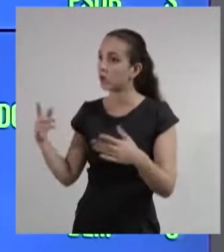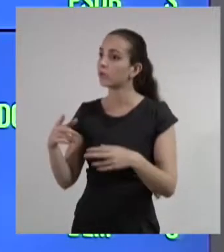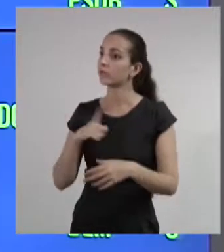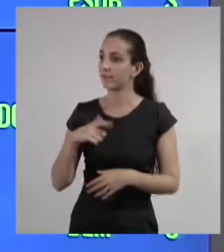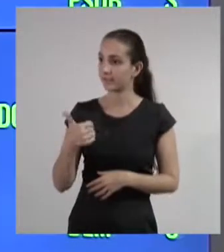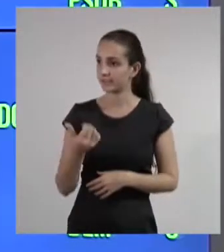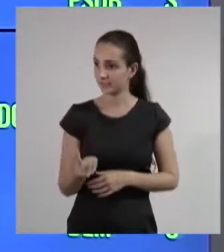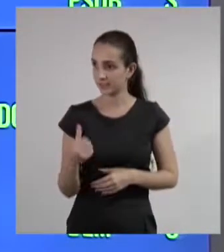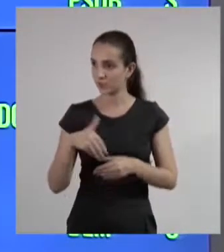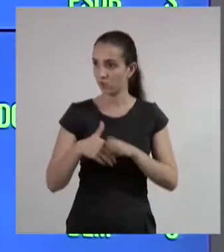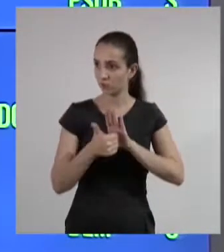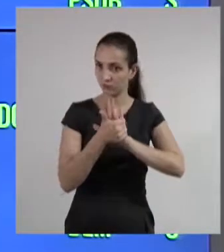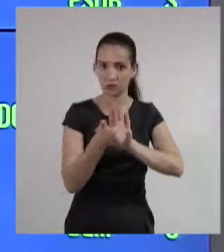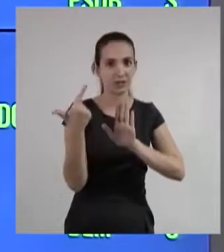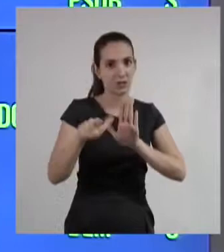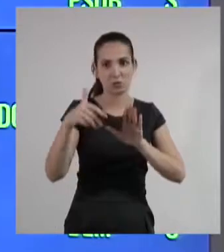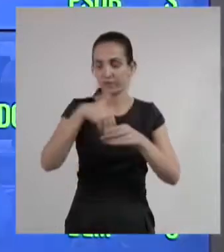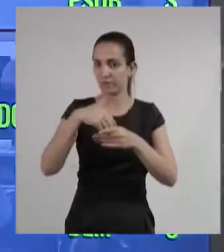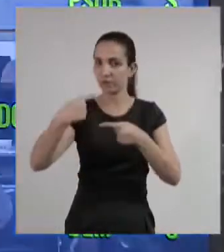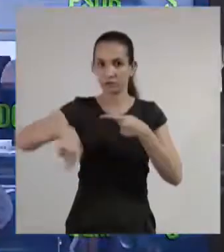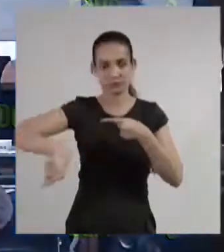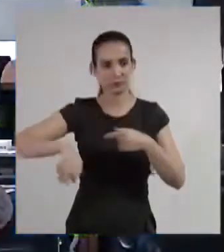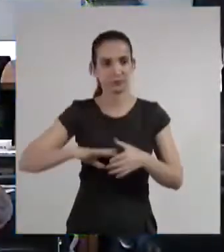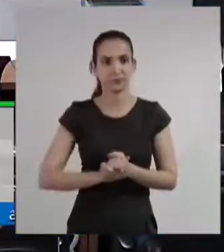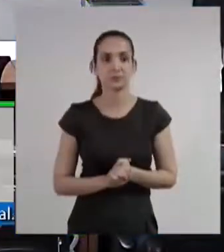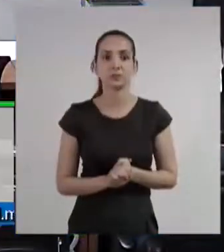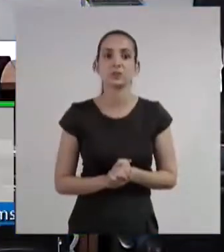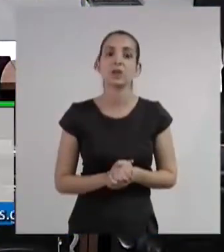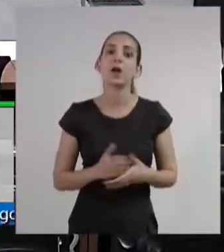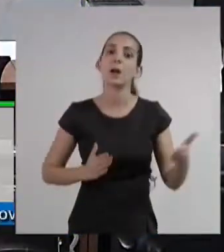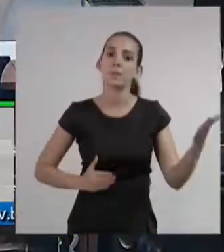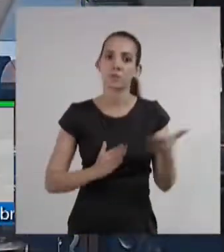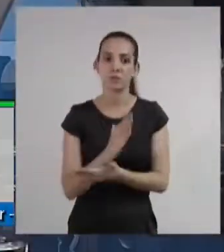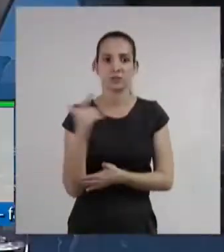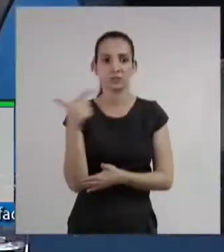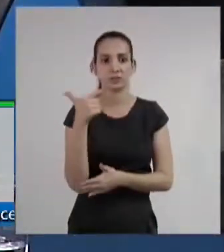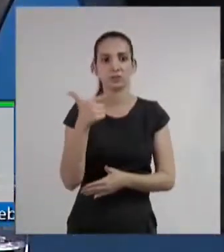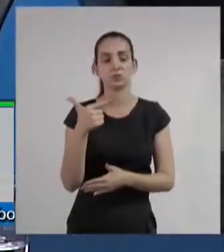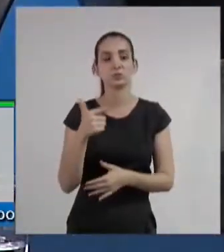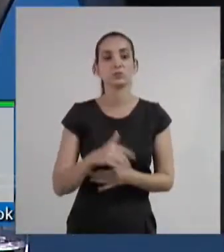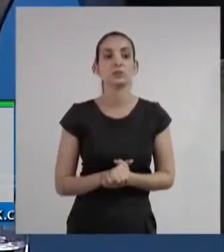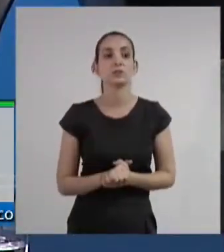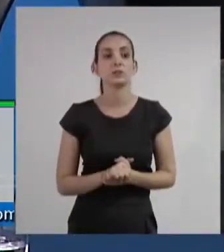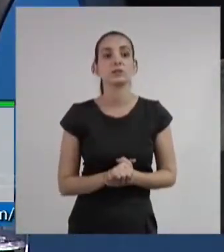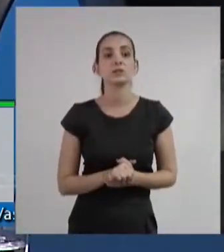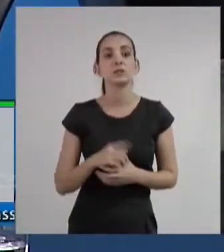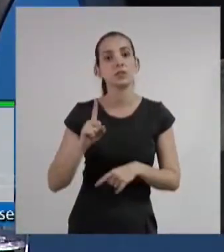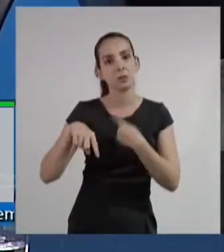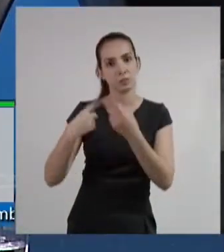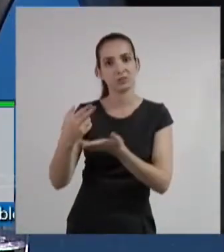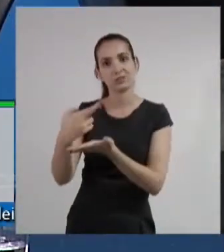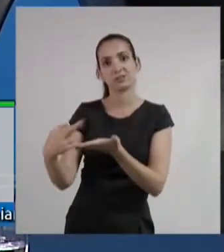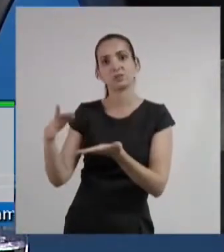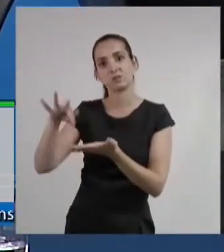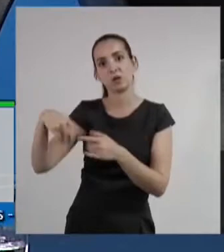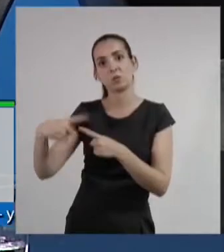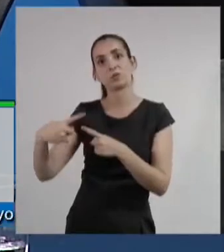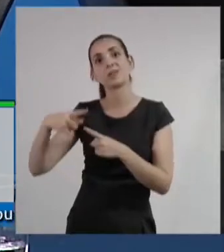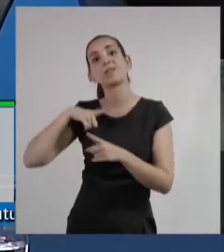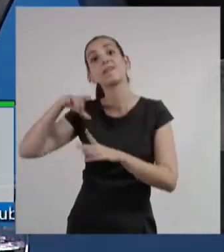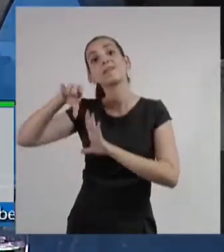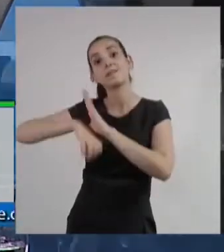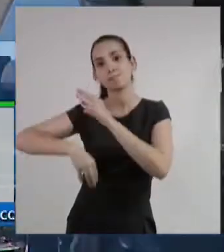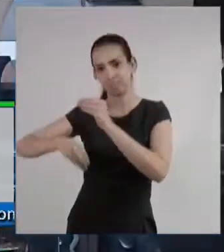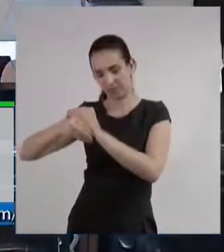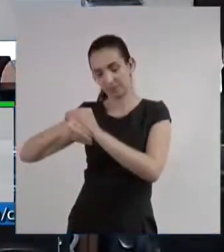votos favoráveis, nenhum voto contrário. Aprovado em segunda, vai a redação final por ter sofrido